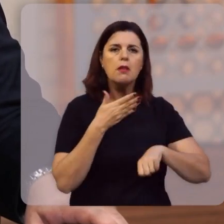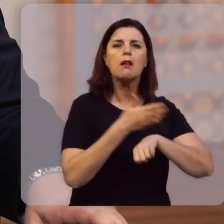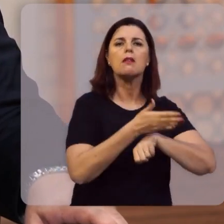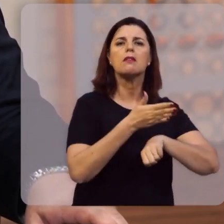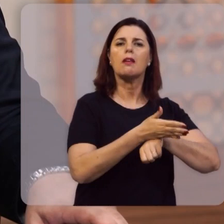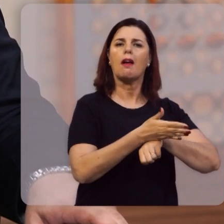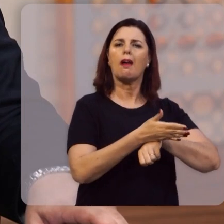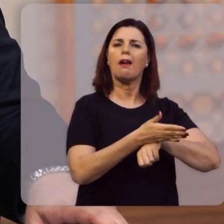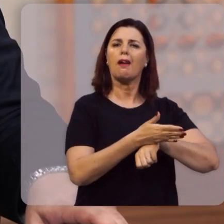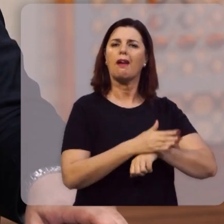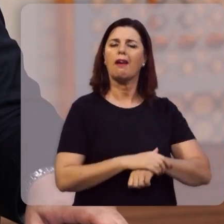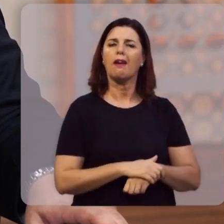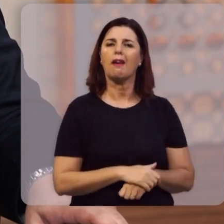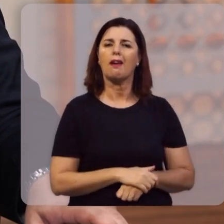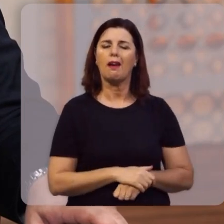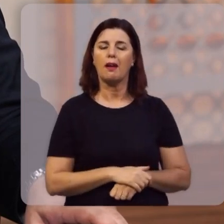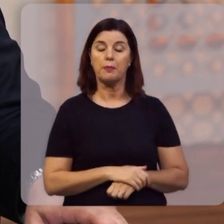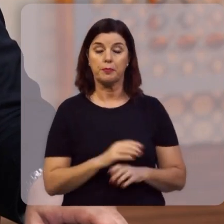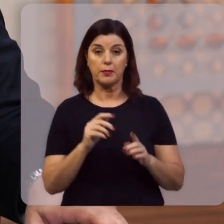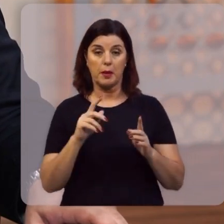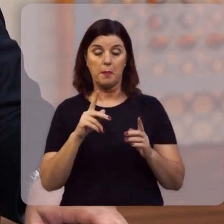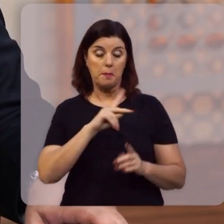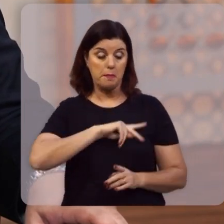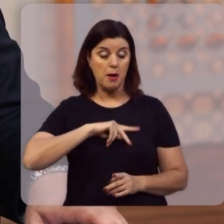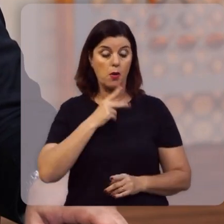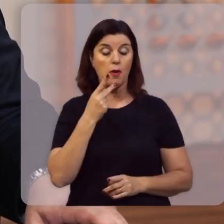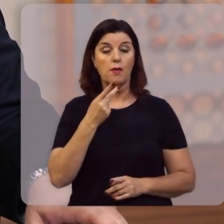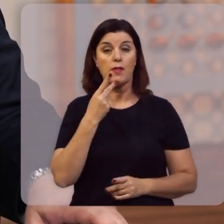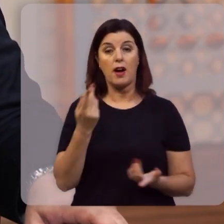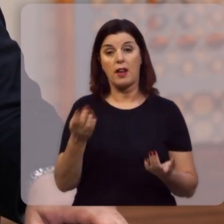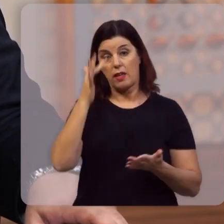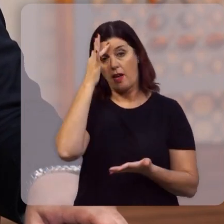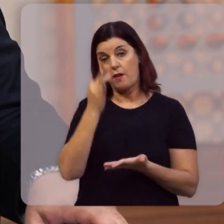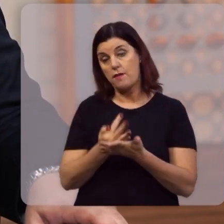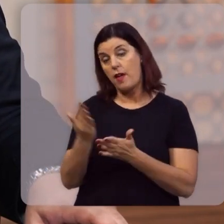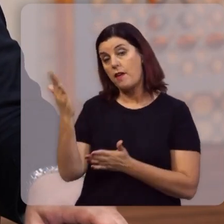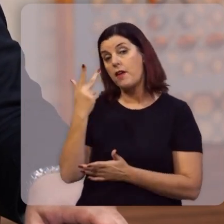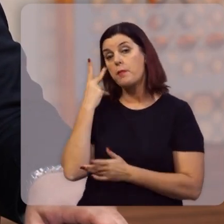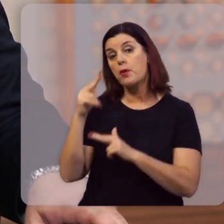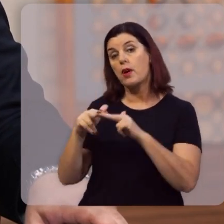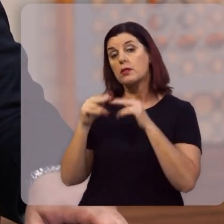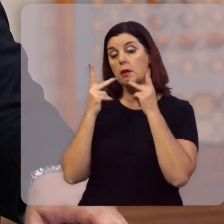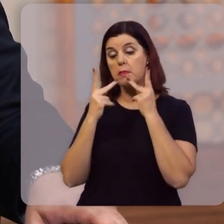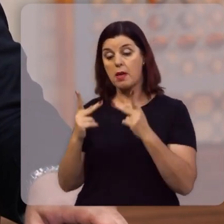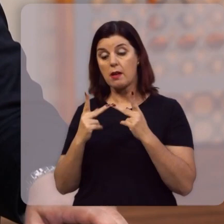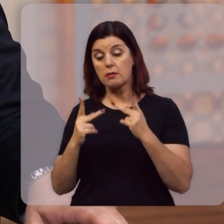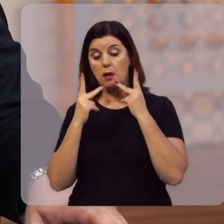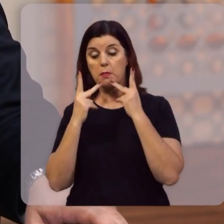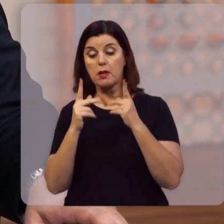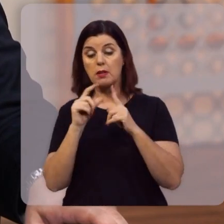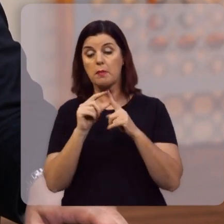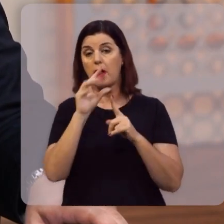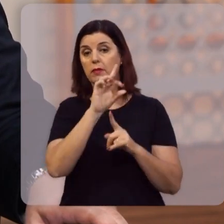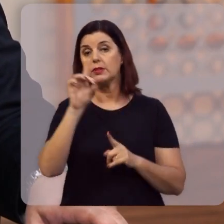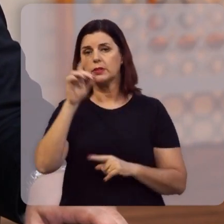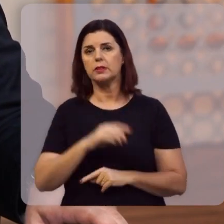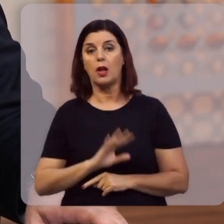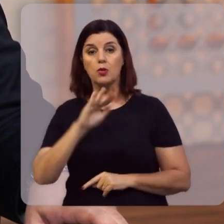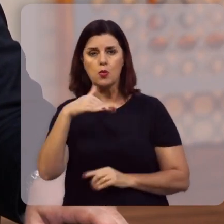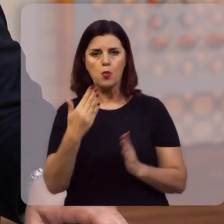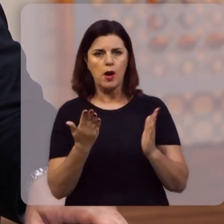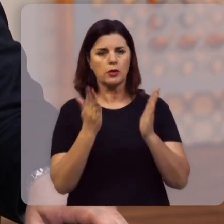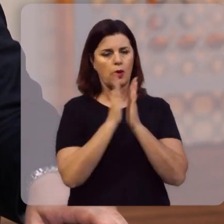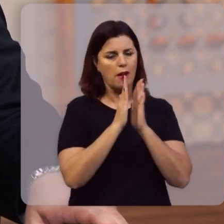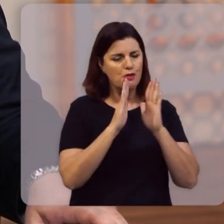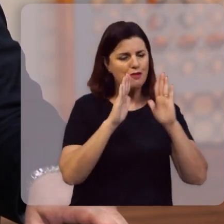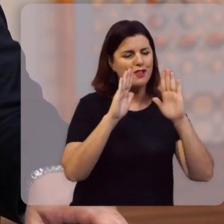Romanos 10:17 que a fé vem pela pregação e a pregação pela palavra de Cristo. É quando você está na igreja adorando a Deus com